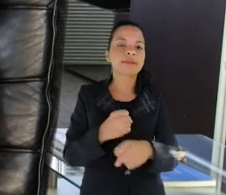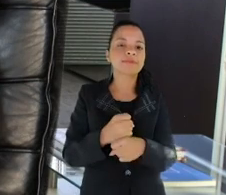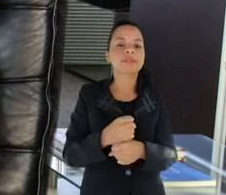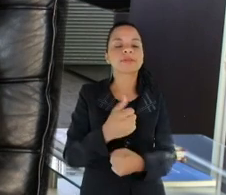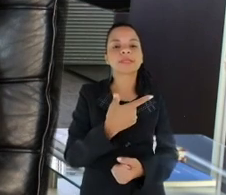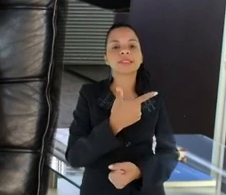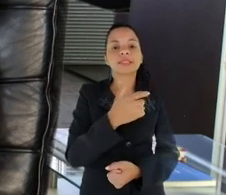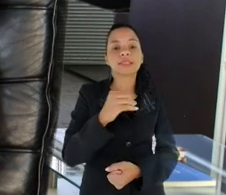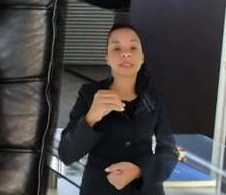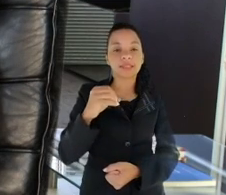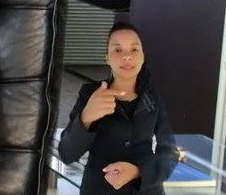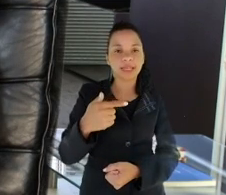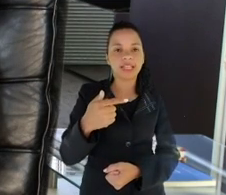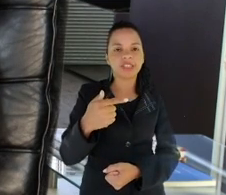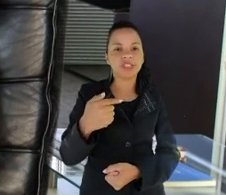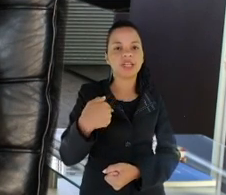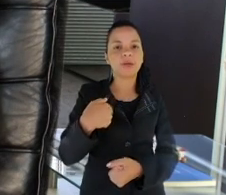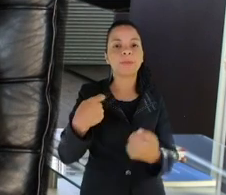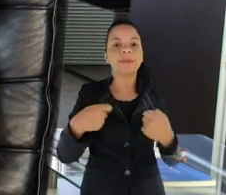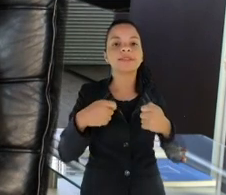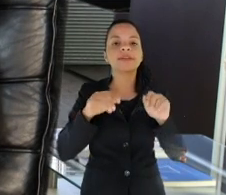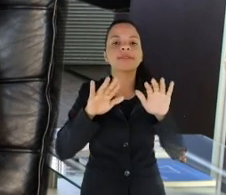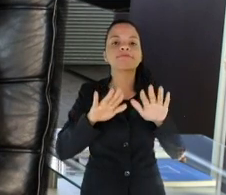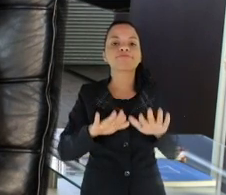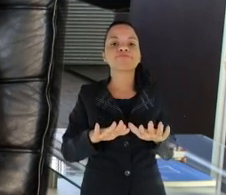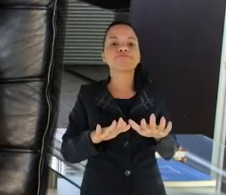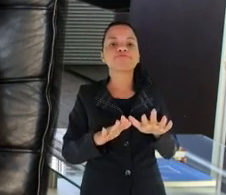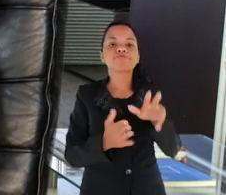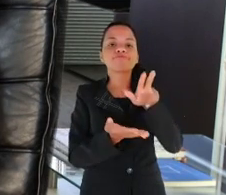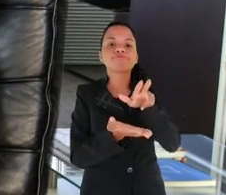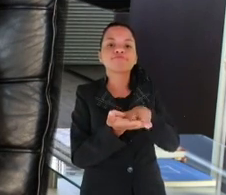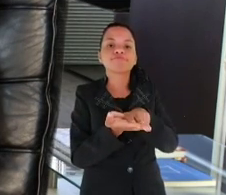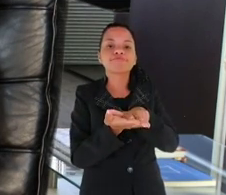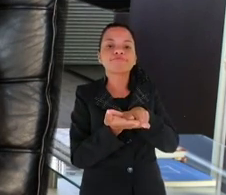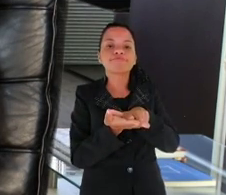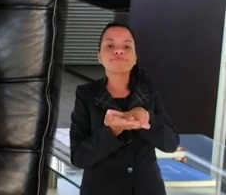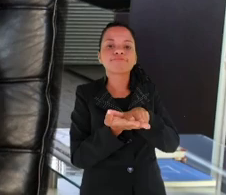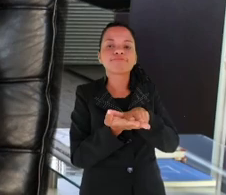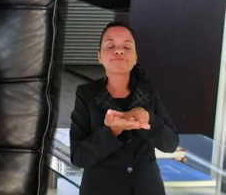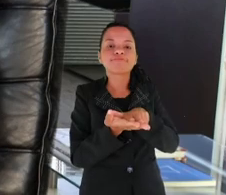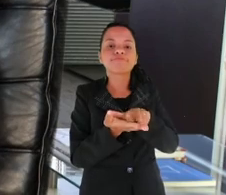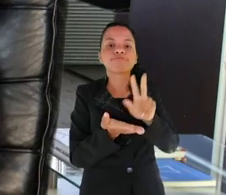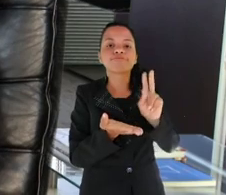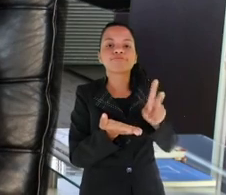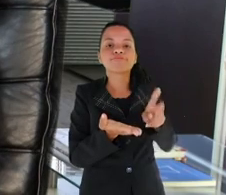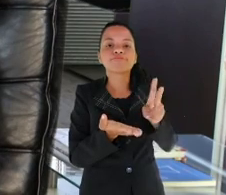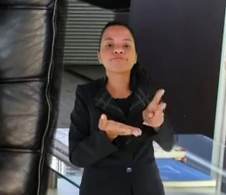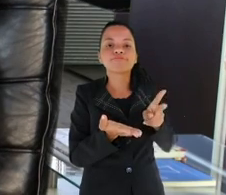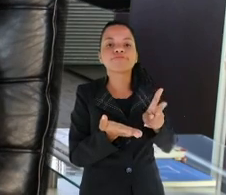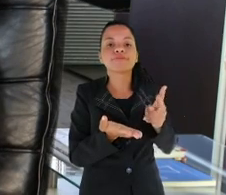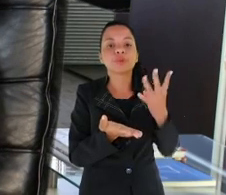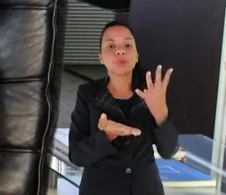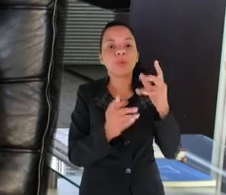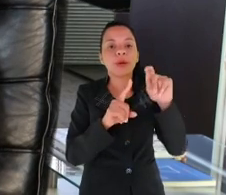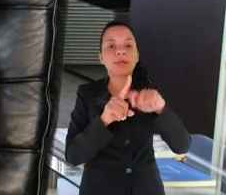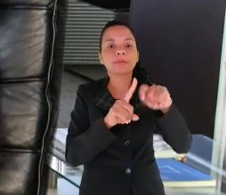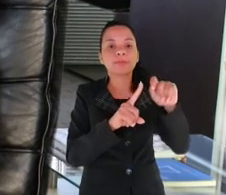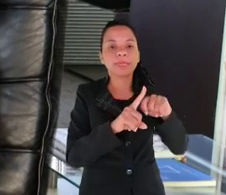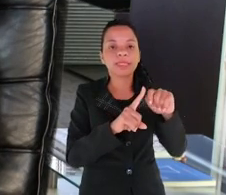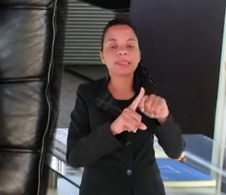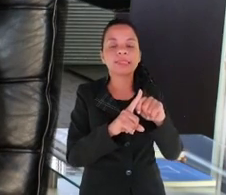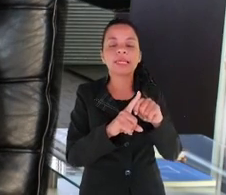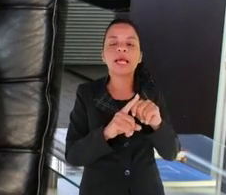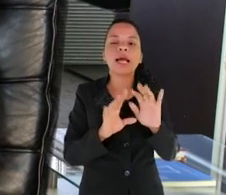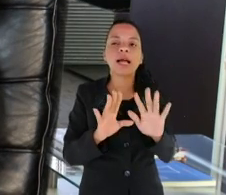meses de repouso em cima de uma cama. E pego o jornal de madrugada ainda e